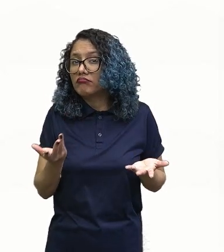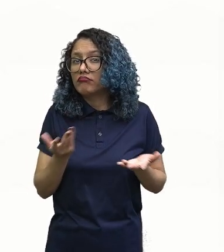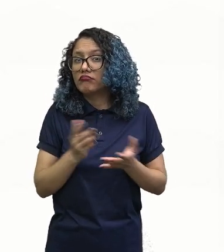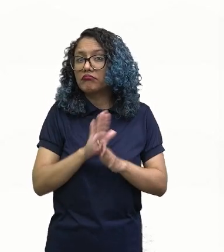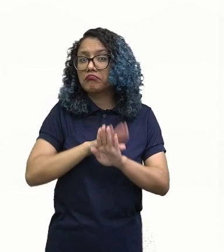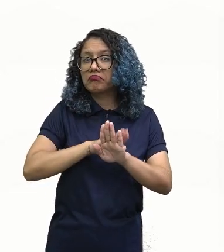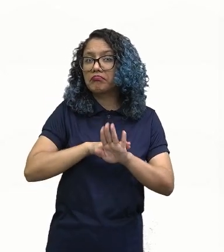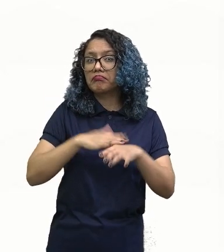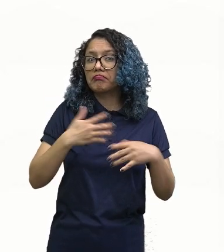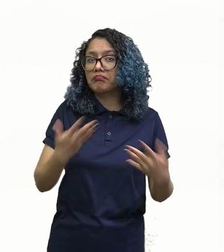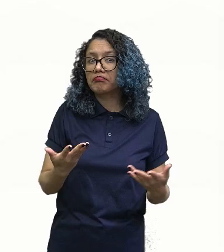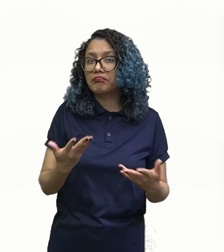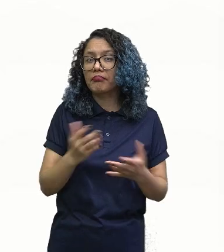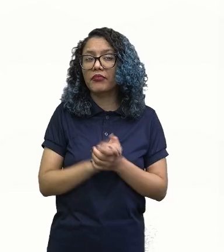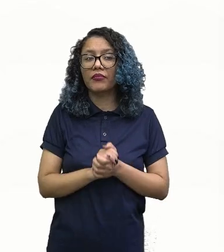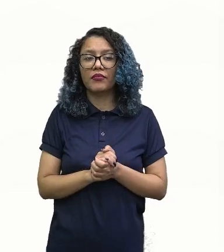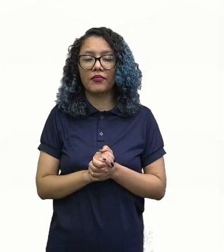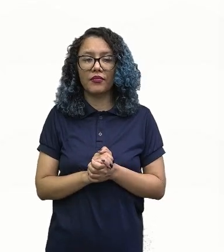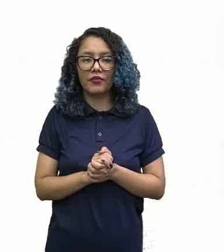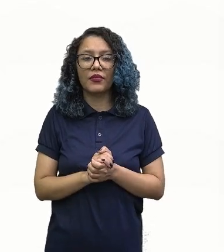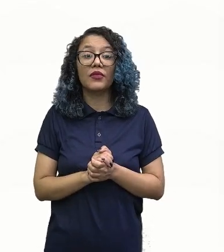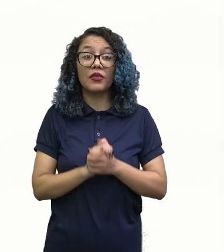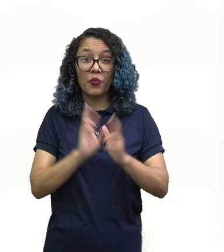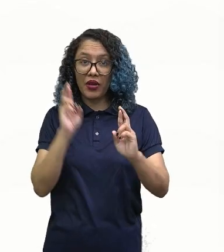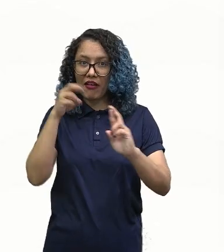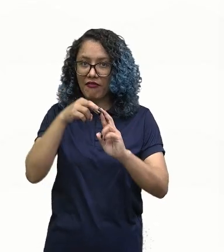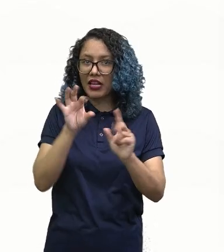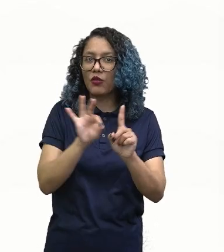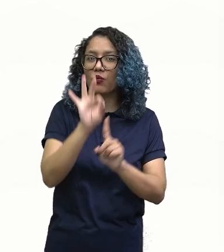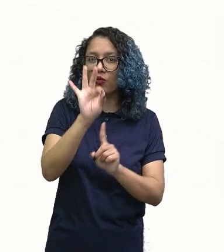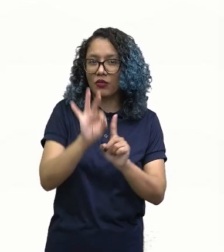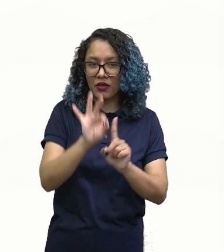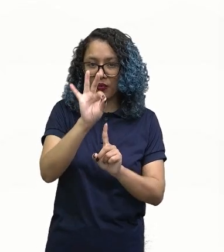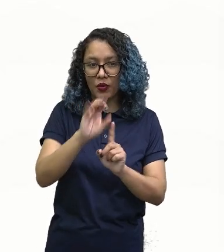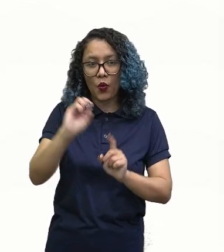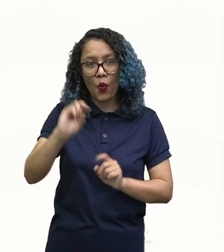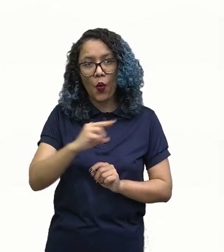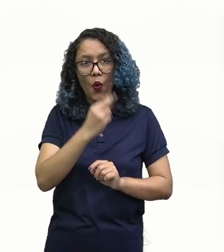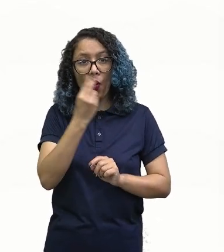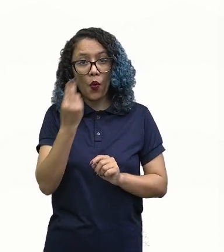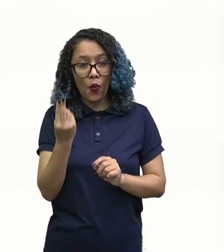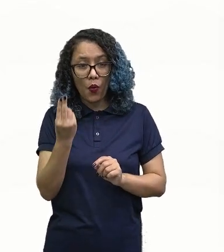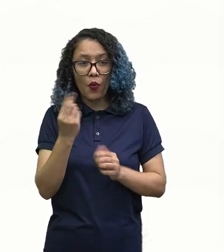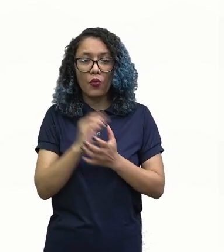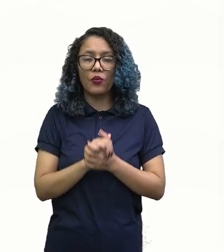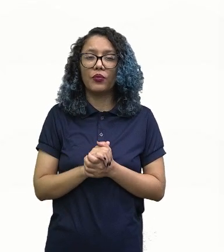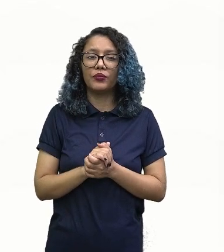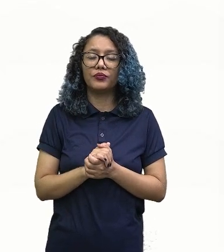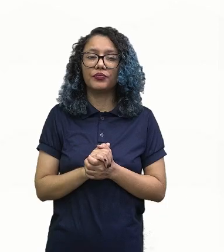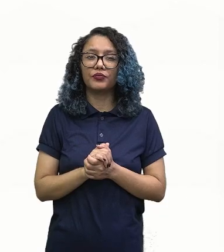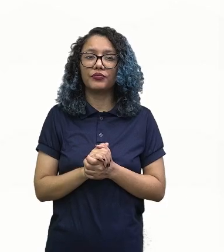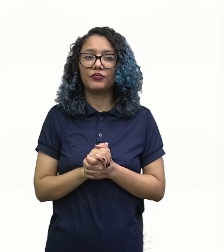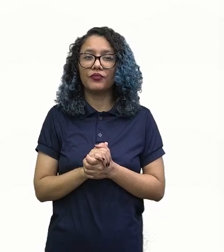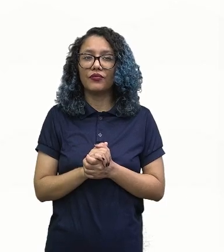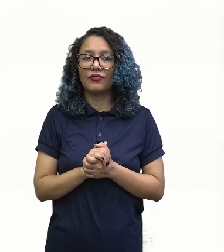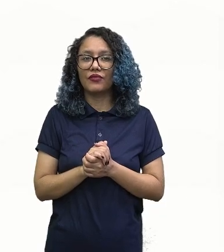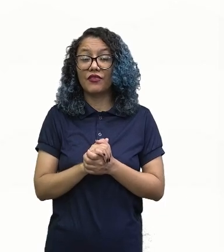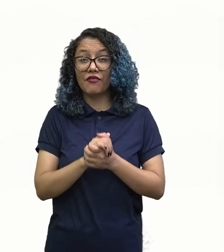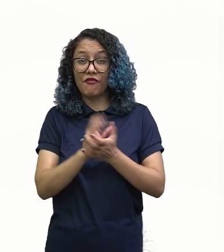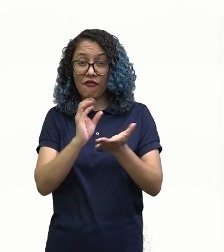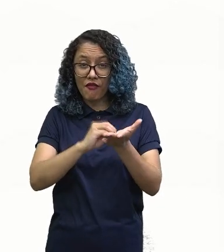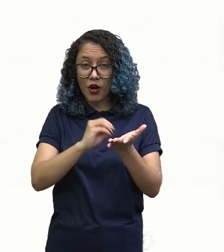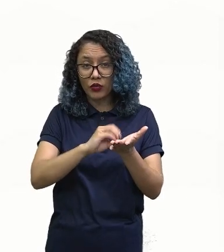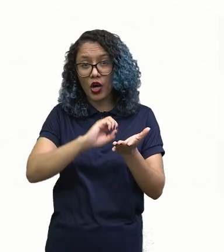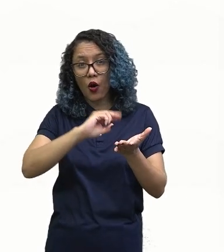Que eu estou falando de temperatura, ou ausência, ou muito calor.